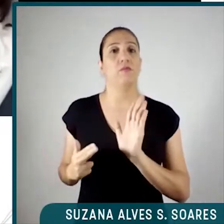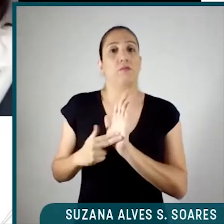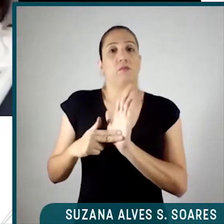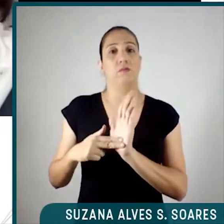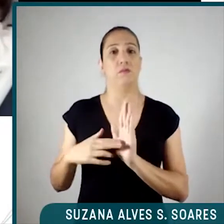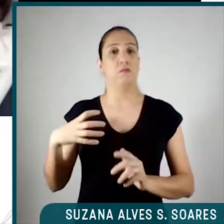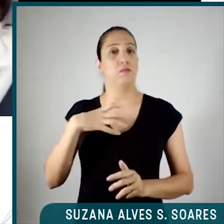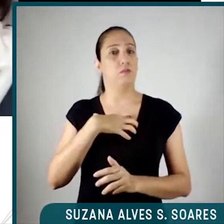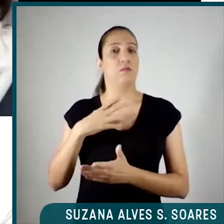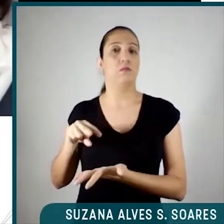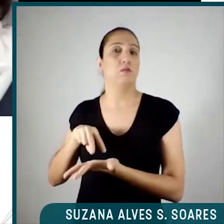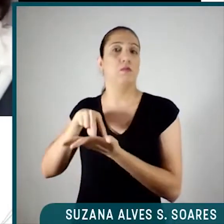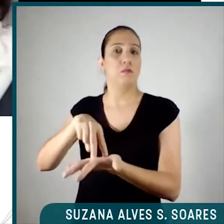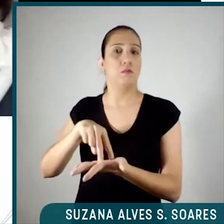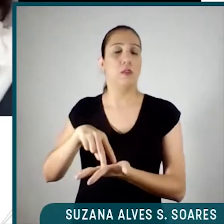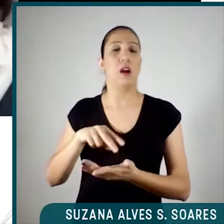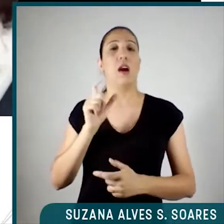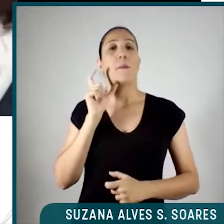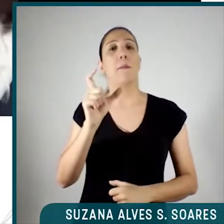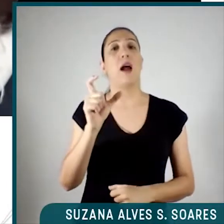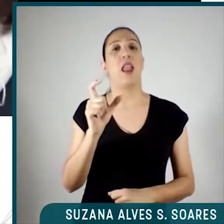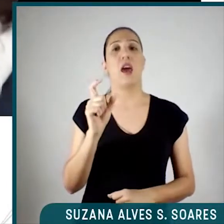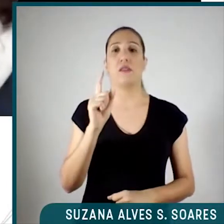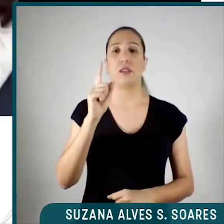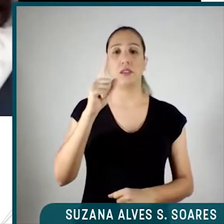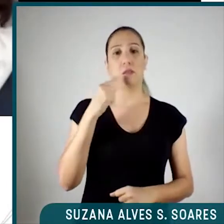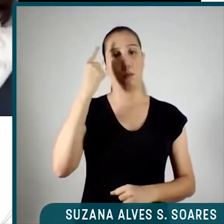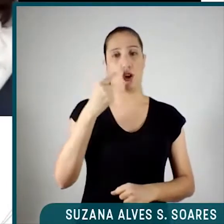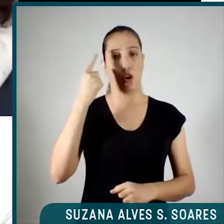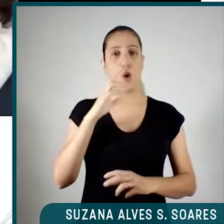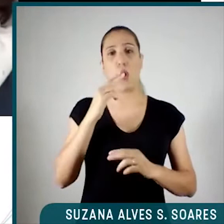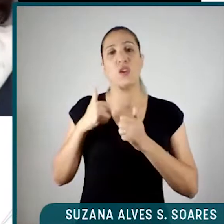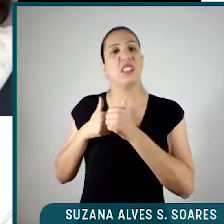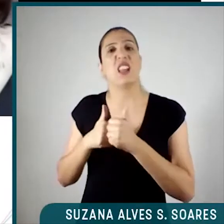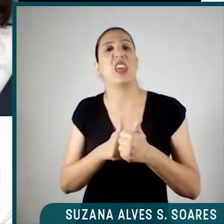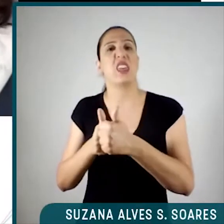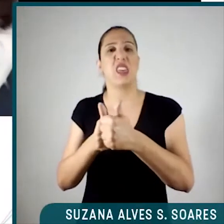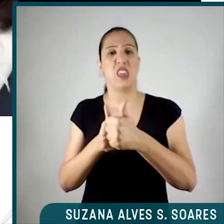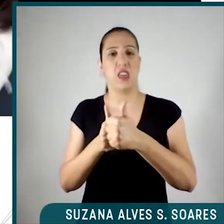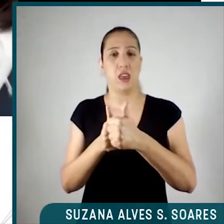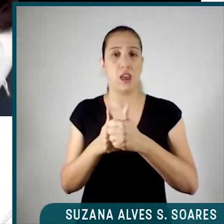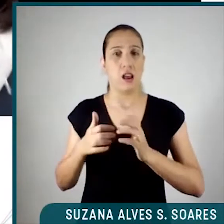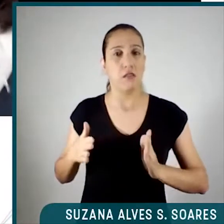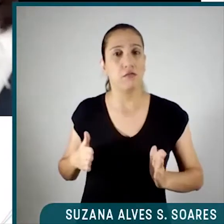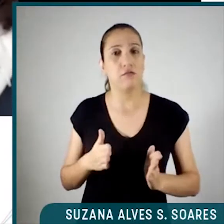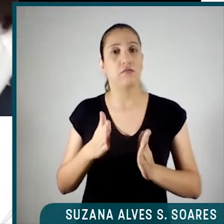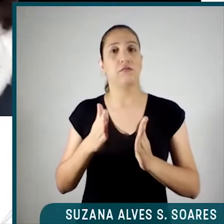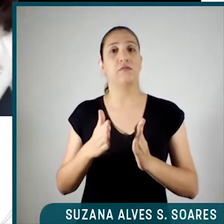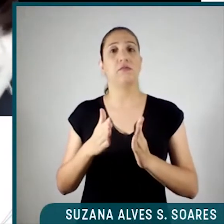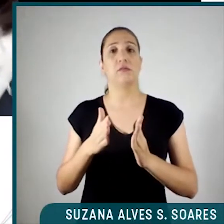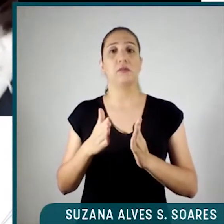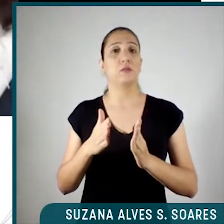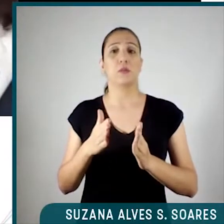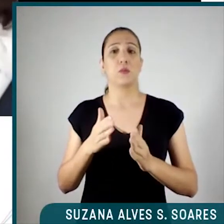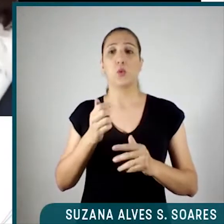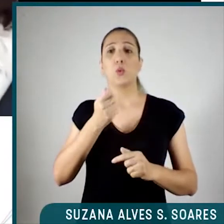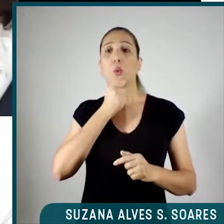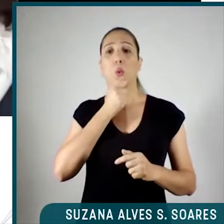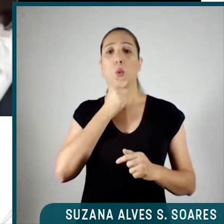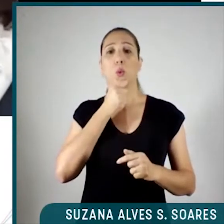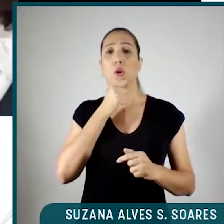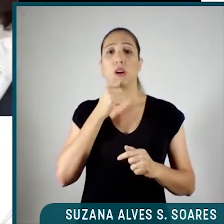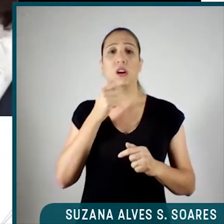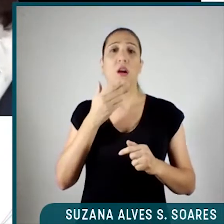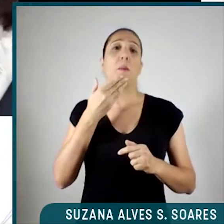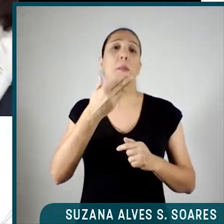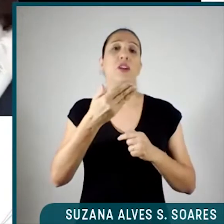que se chama em espanhol um seguidismo, né? A gente vai seguir o grande, sem pedir praticamente nada em troca,